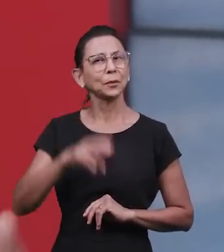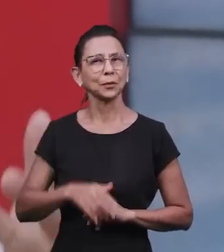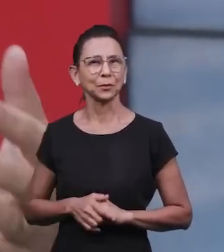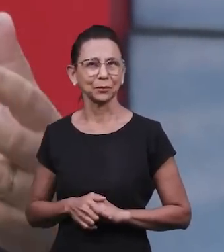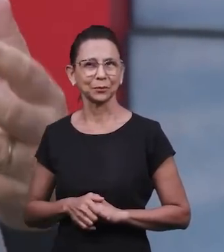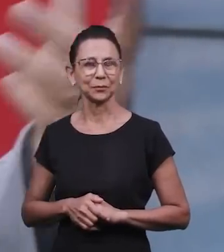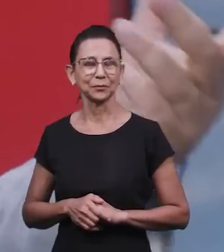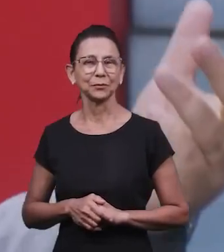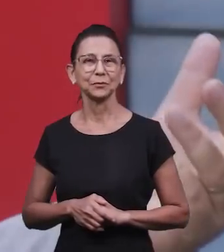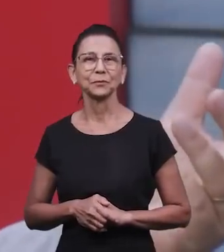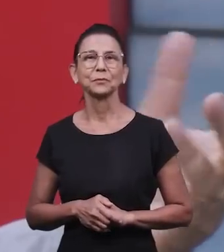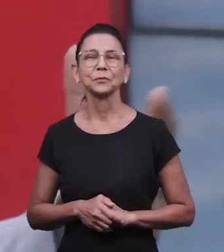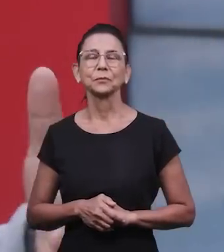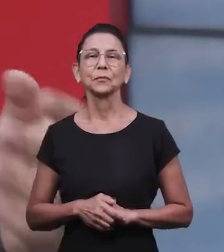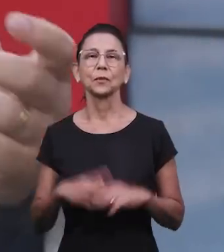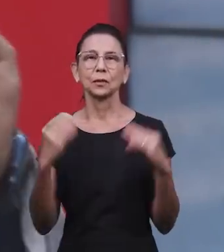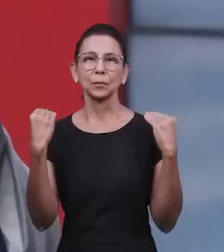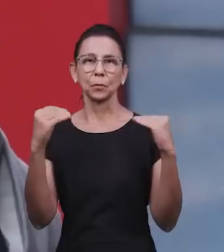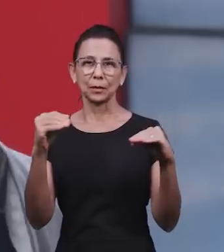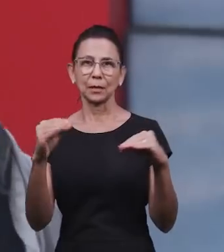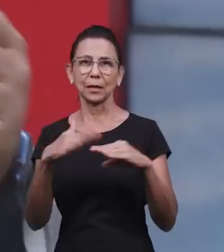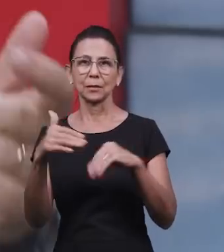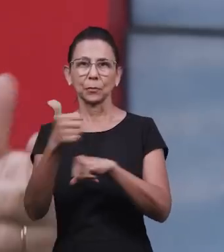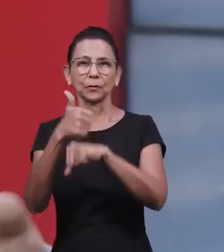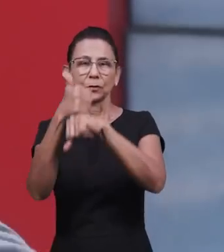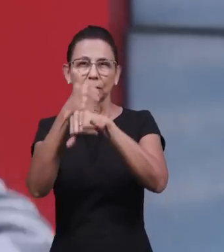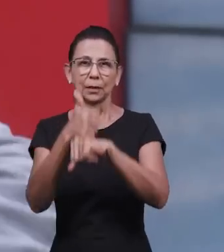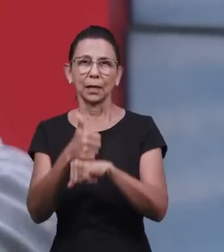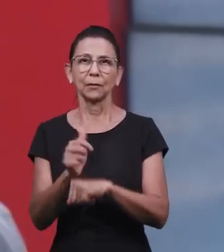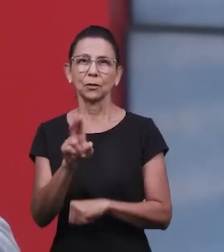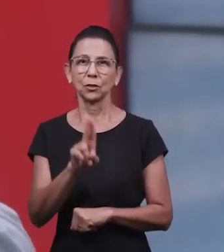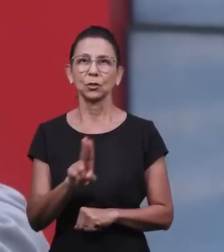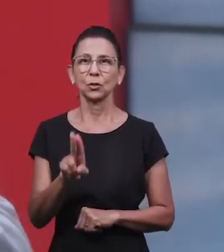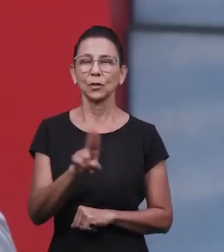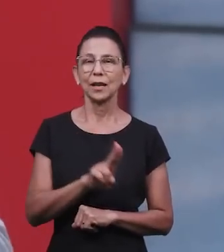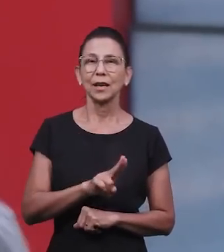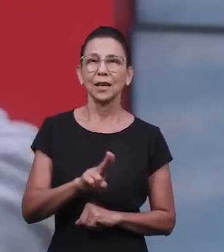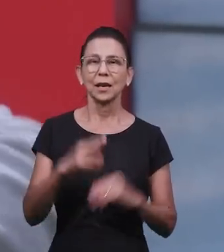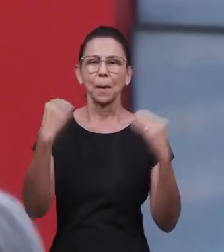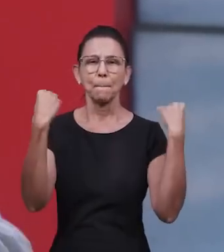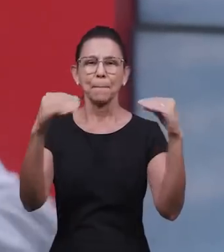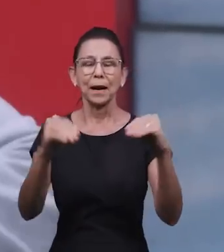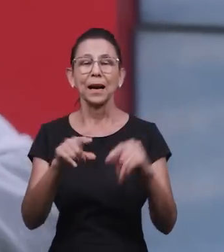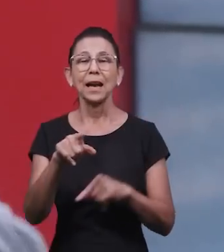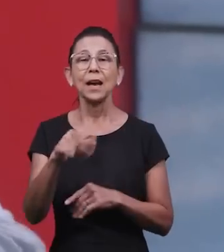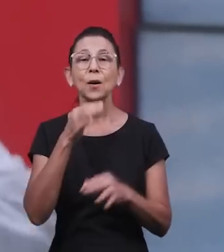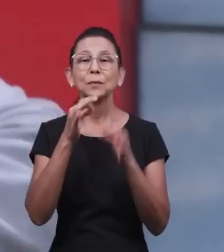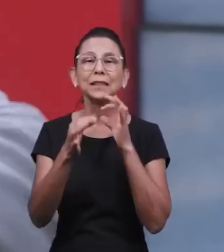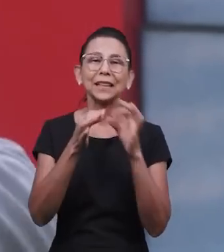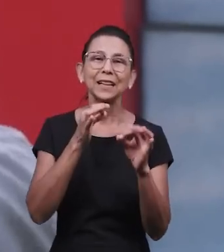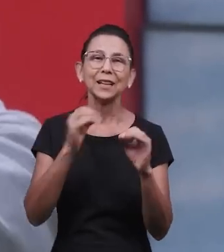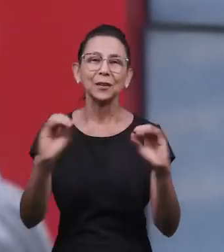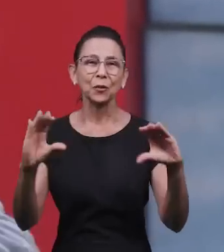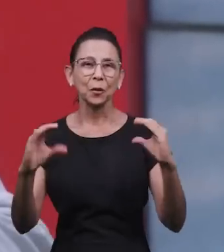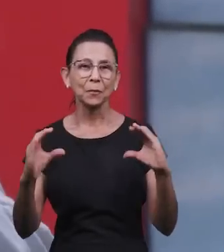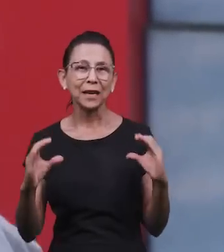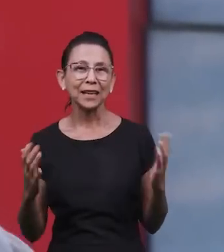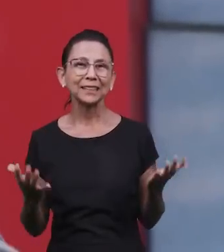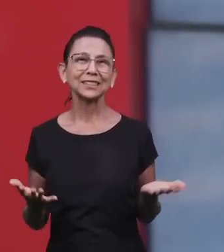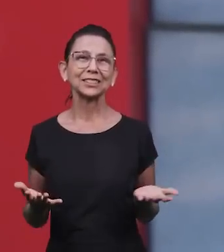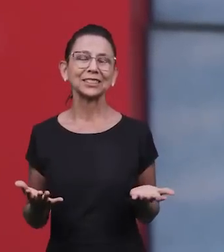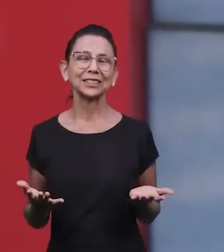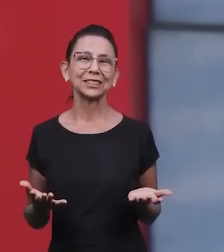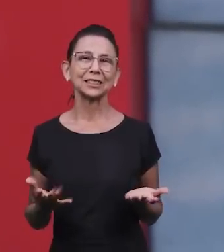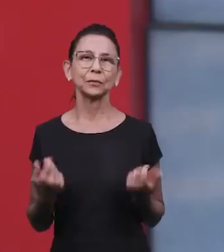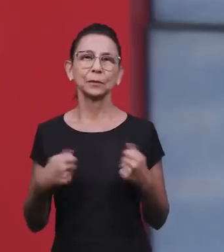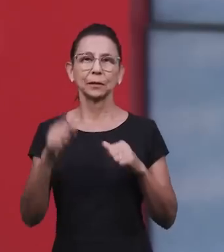Então, isso a gente usa quando a gente vai fazer uma postagem profissional também nas redes sociais. Olha, o que você achou, comente e tal. Então